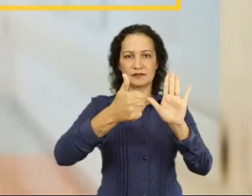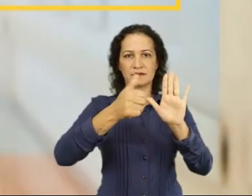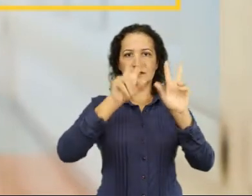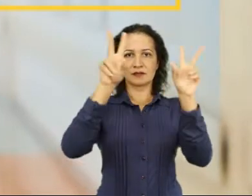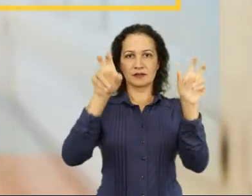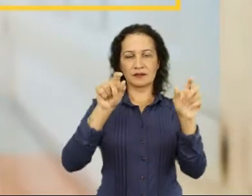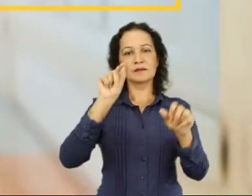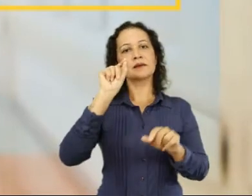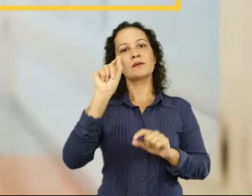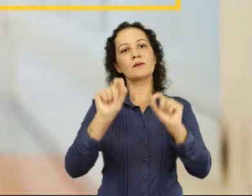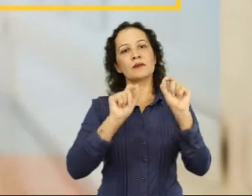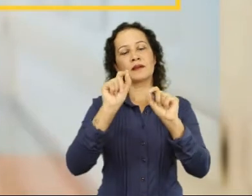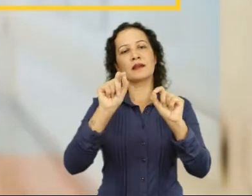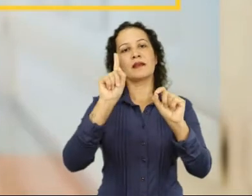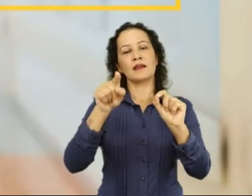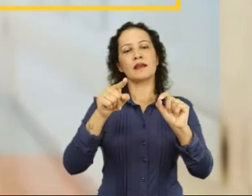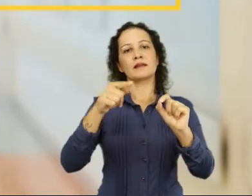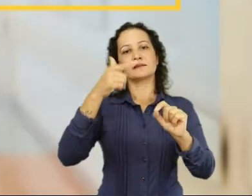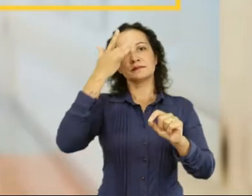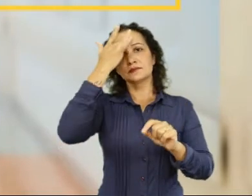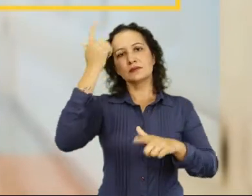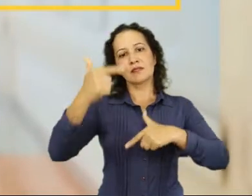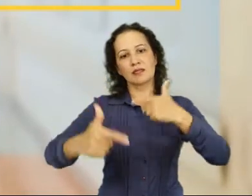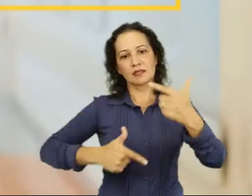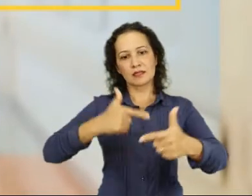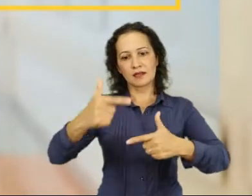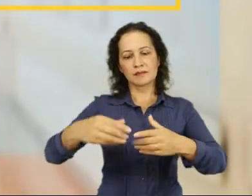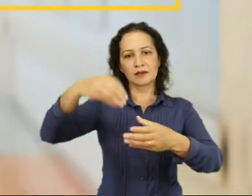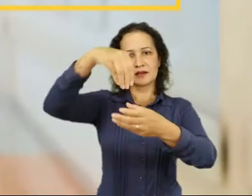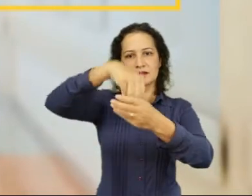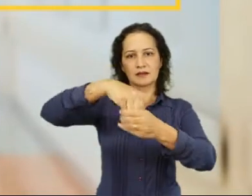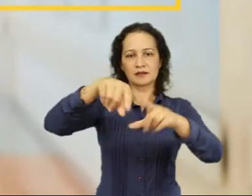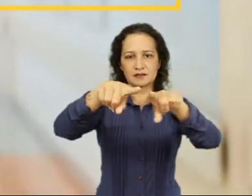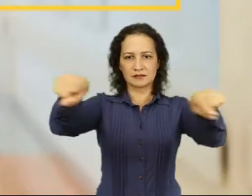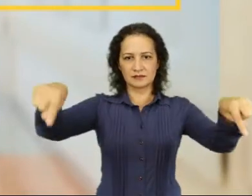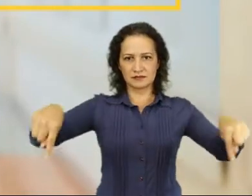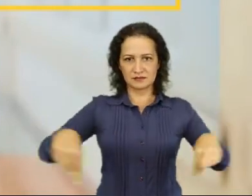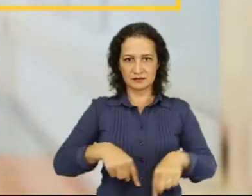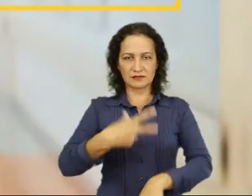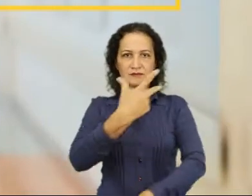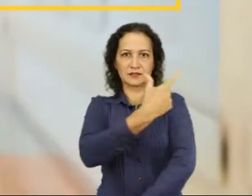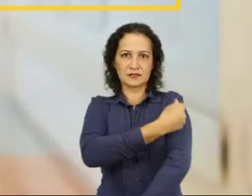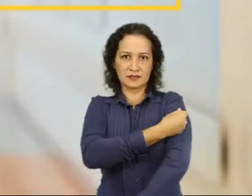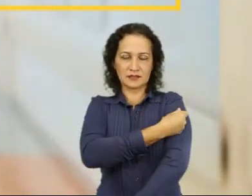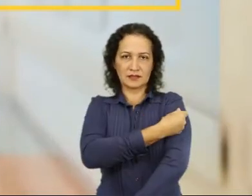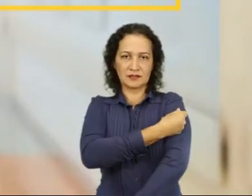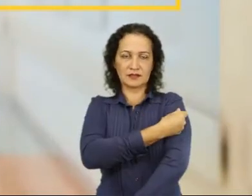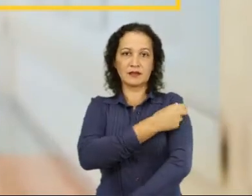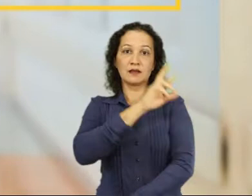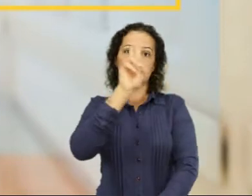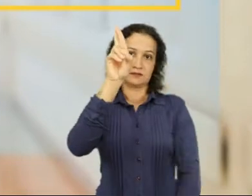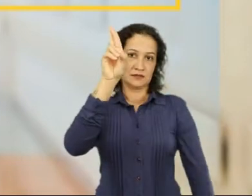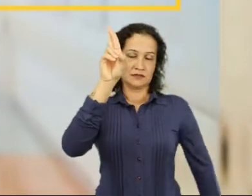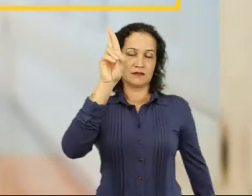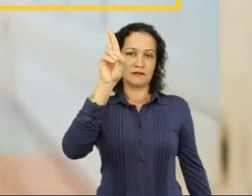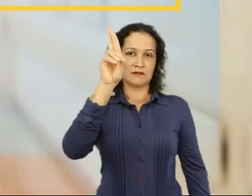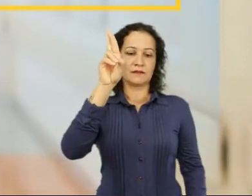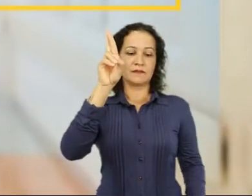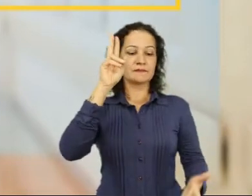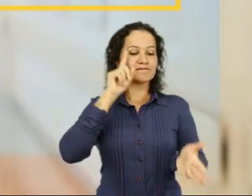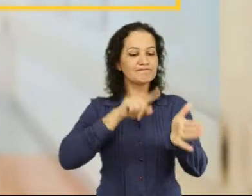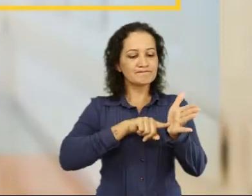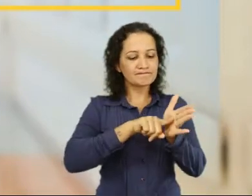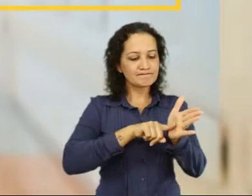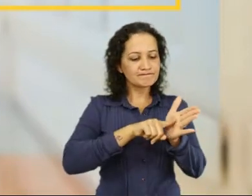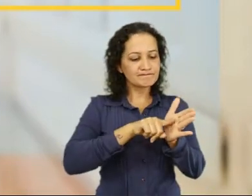aos servidores em exercício nas salas de vacina das unidades da Rede Municipal de Saúde compete